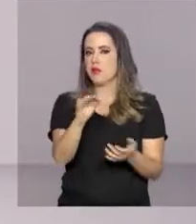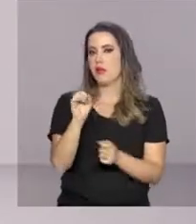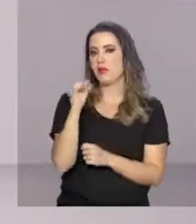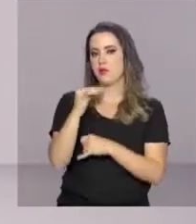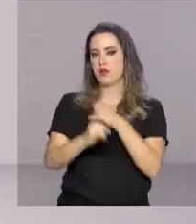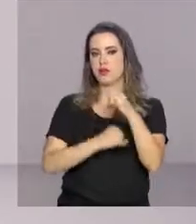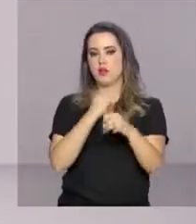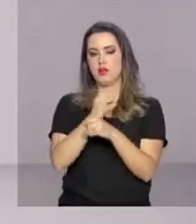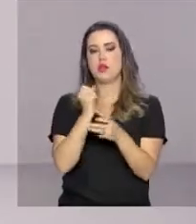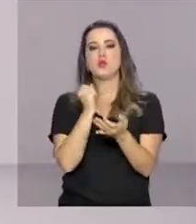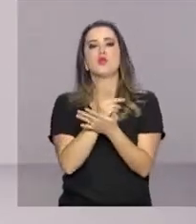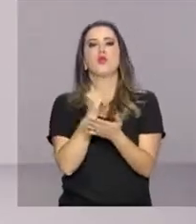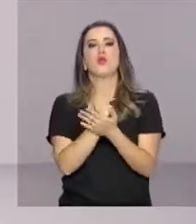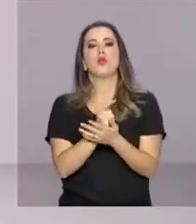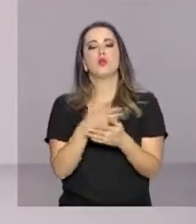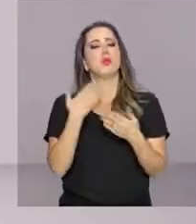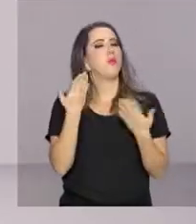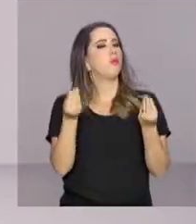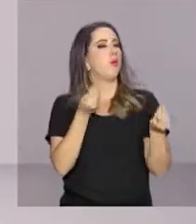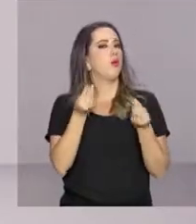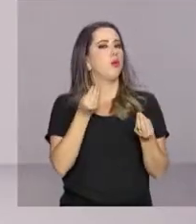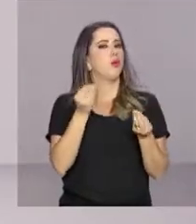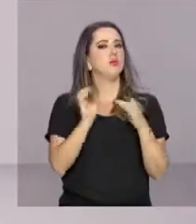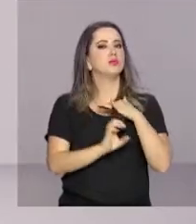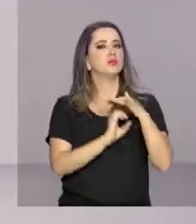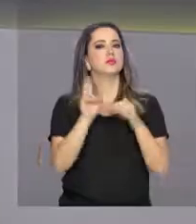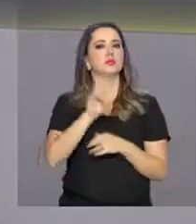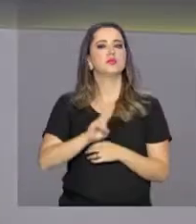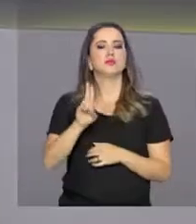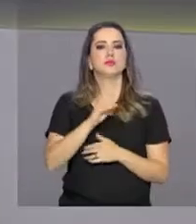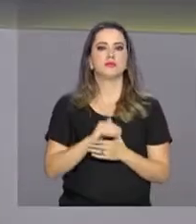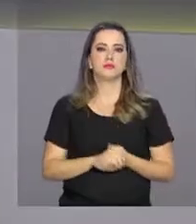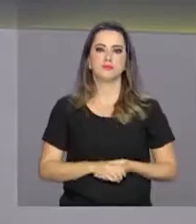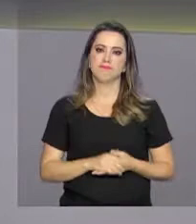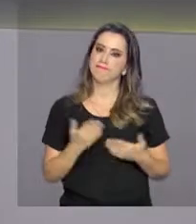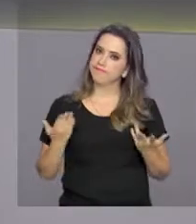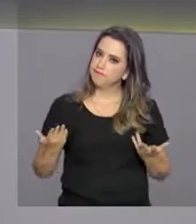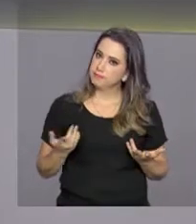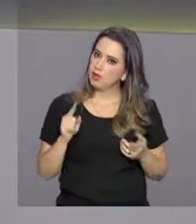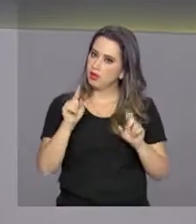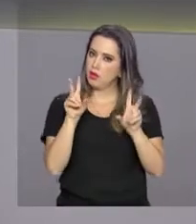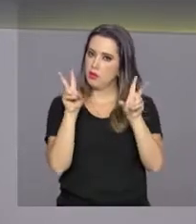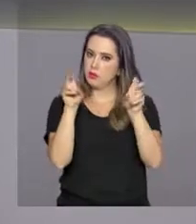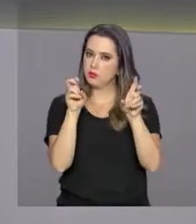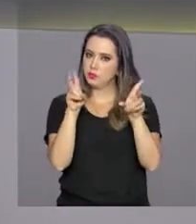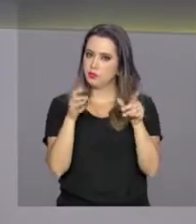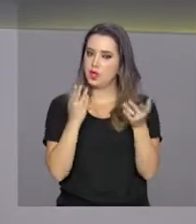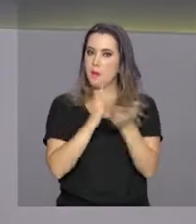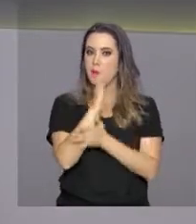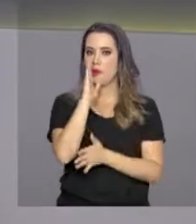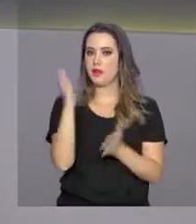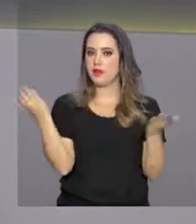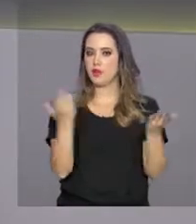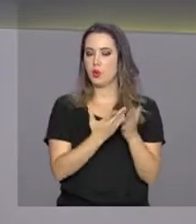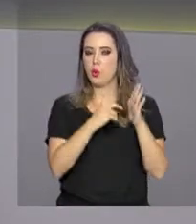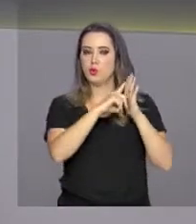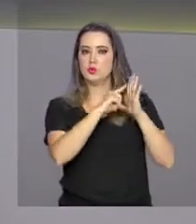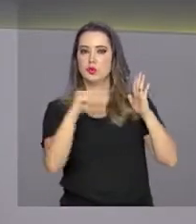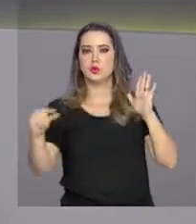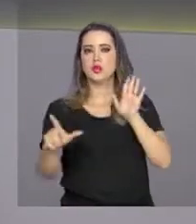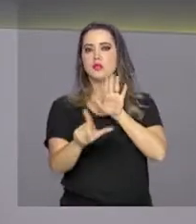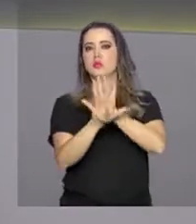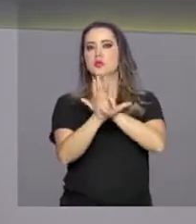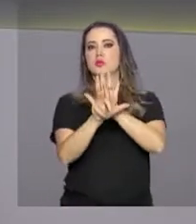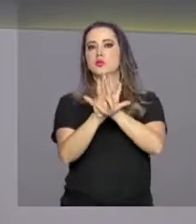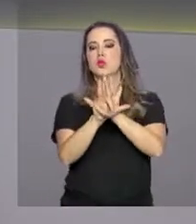você sabe como as empresas usam esses seus dados? Sobre esse assunto, foi sancionada agora há pouco no Palácio do Planalto